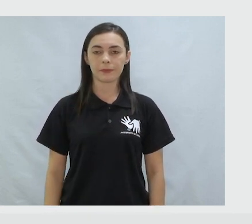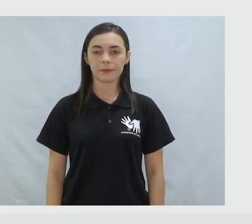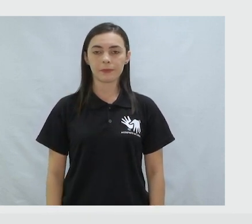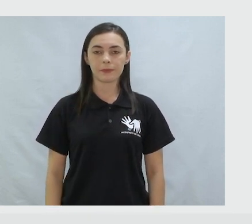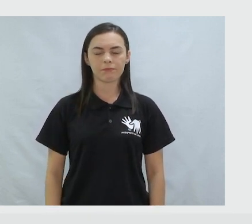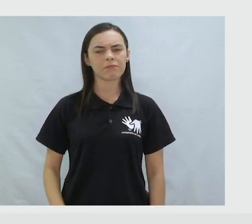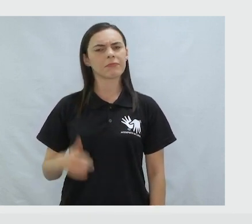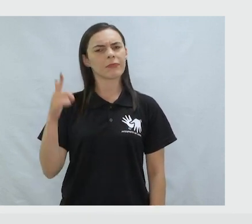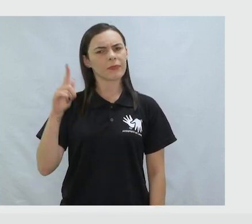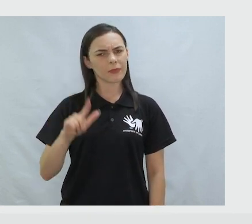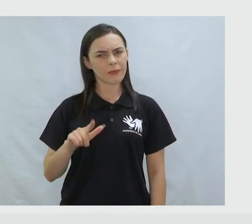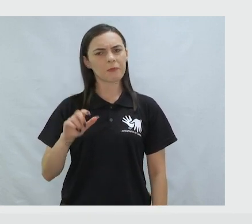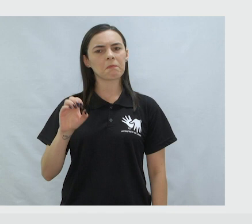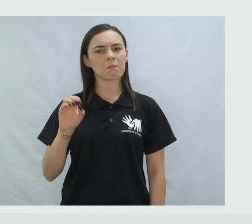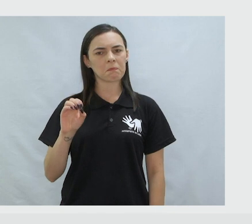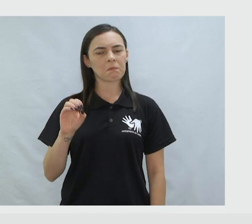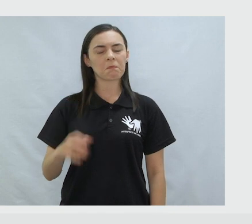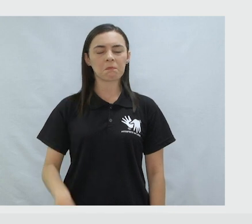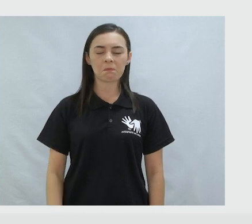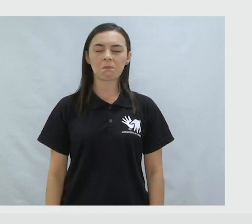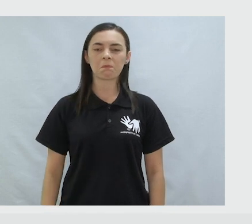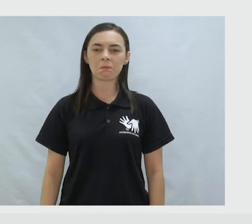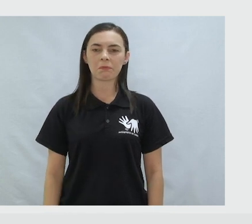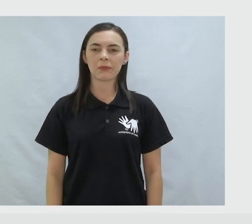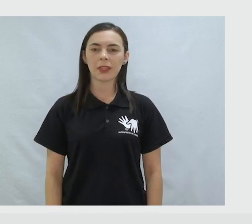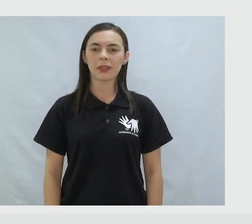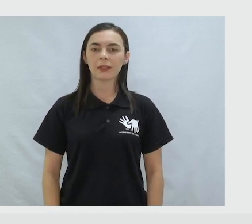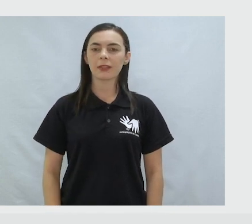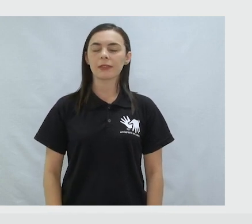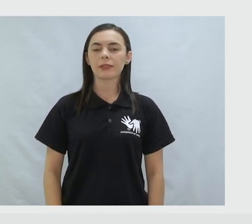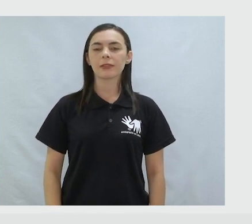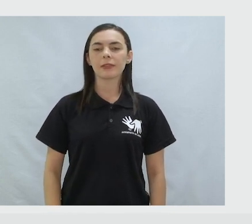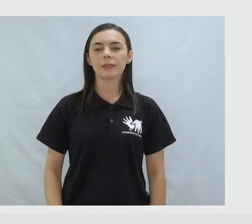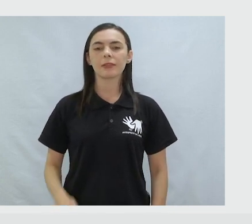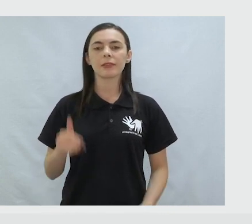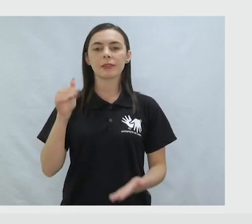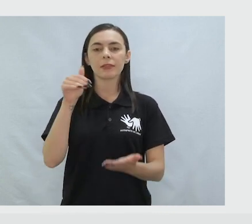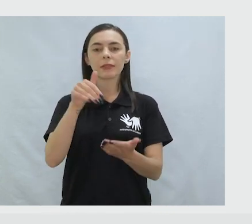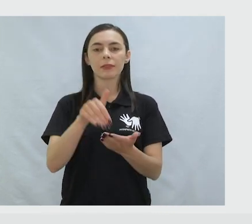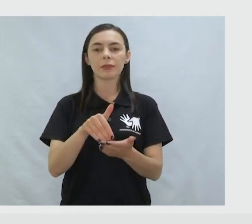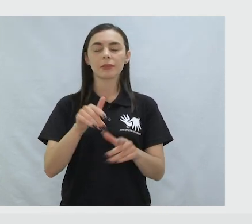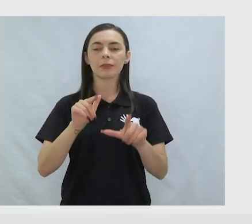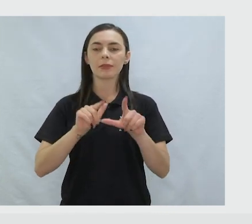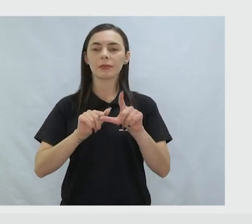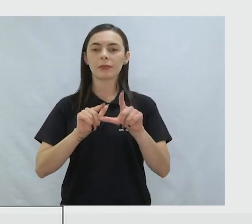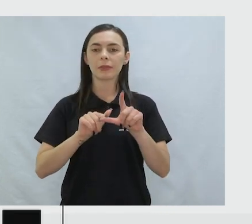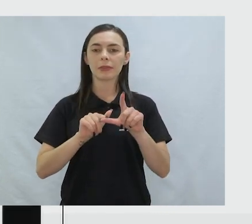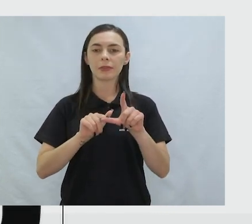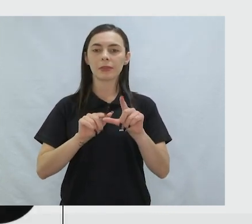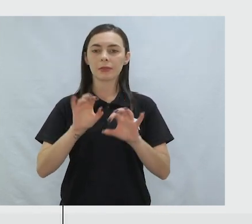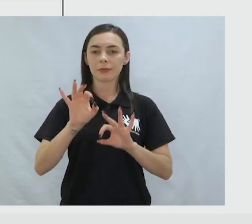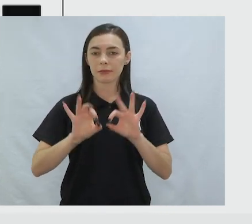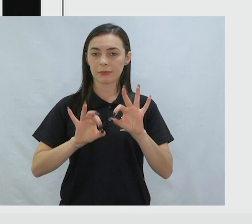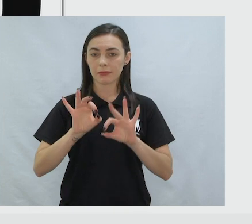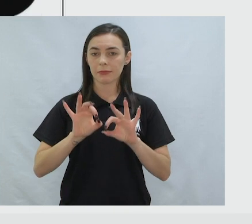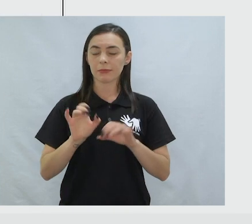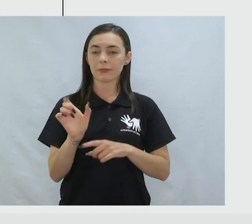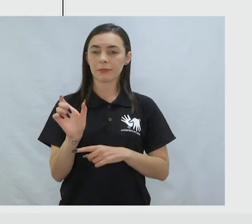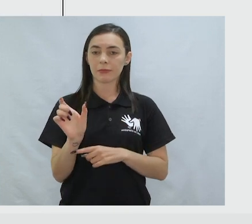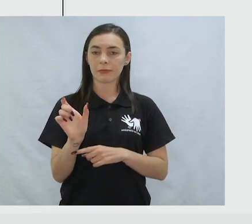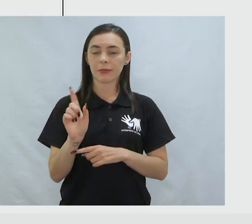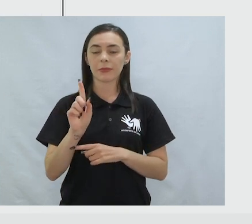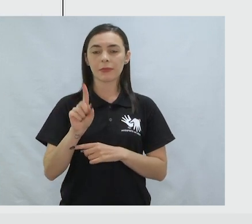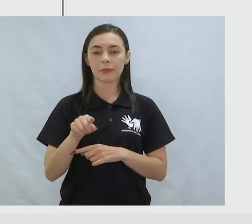O mais um O. Ok? E a última letra para